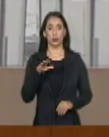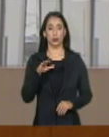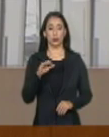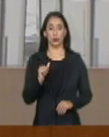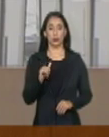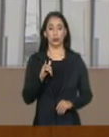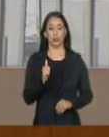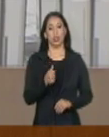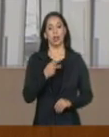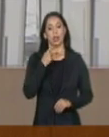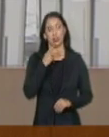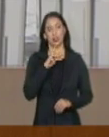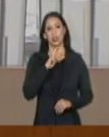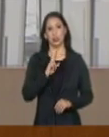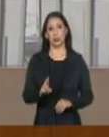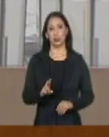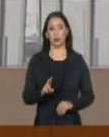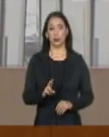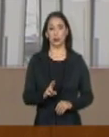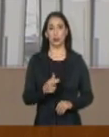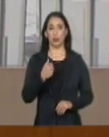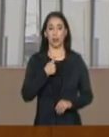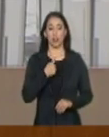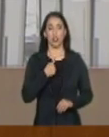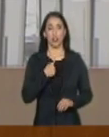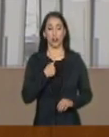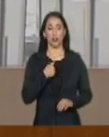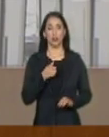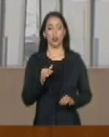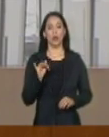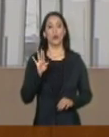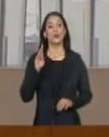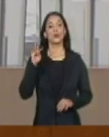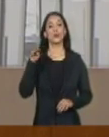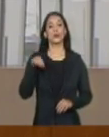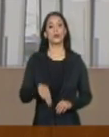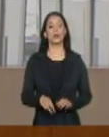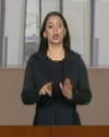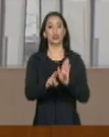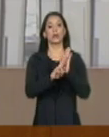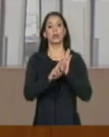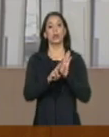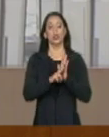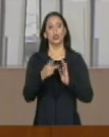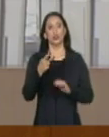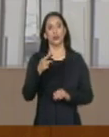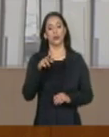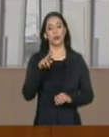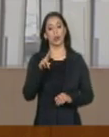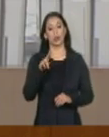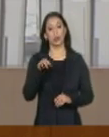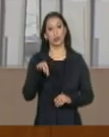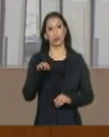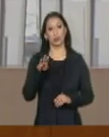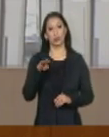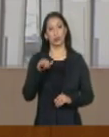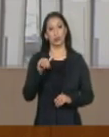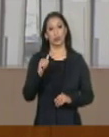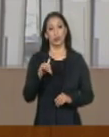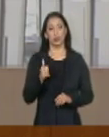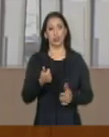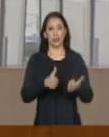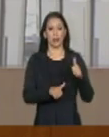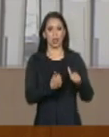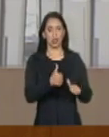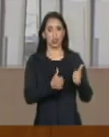Segundo ele, ele disse na oportunidade, não, eu vou propor o fim do recurso da decisão de pronúncia, porque é uma análise preliminar para se